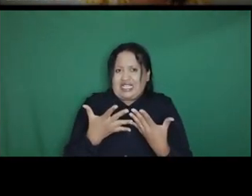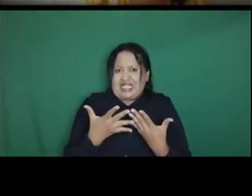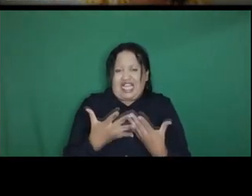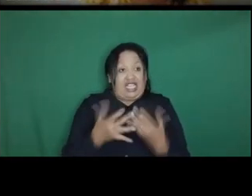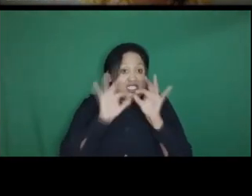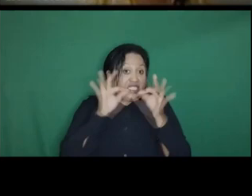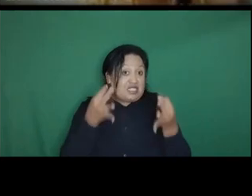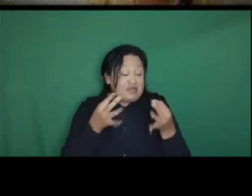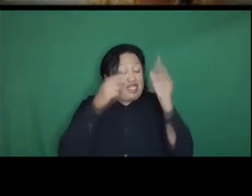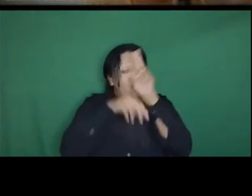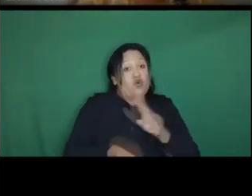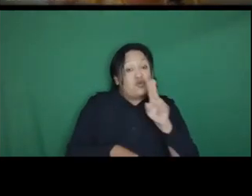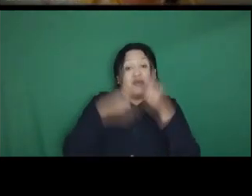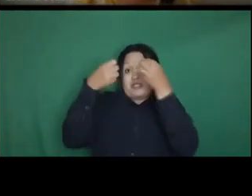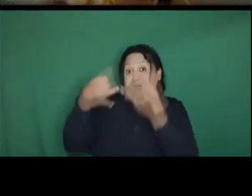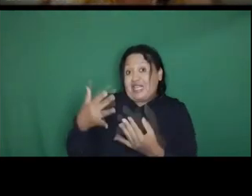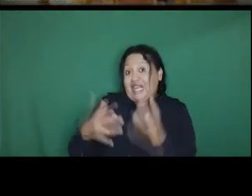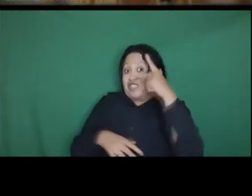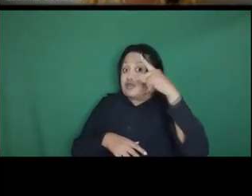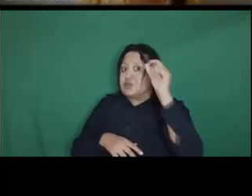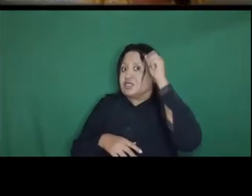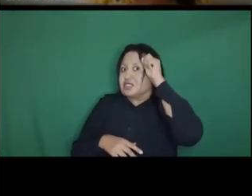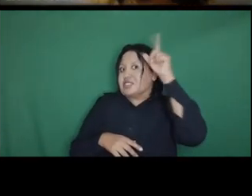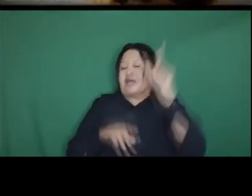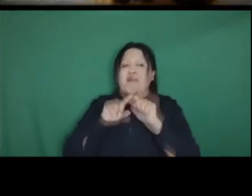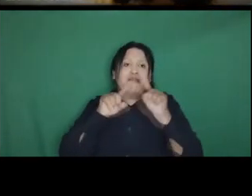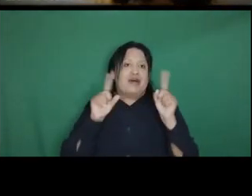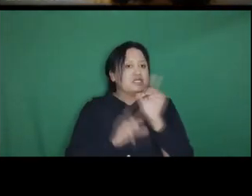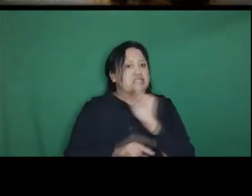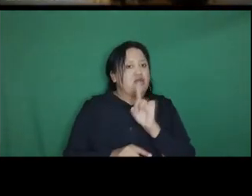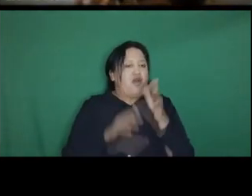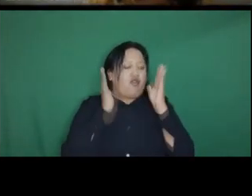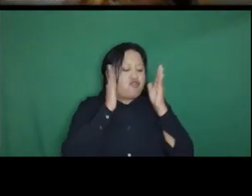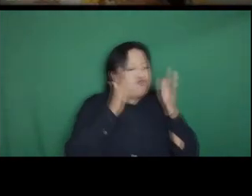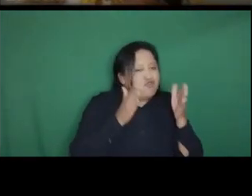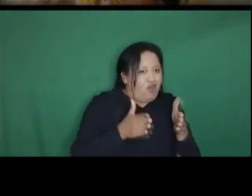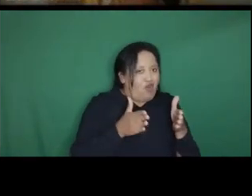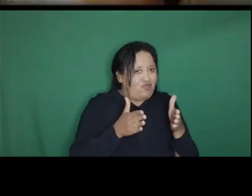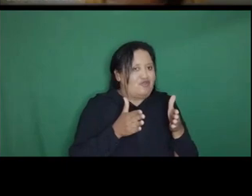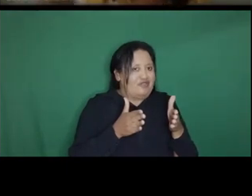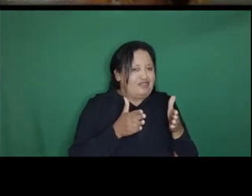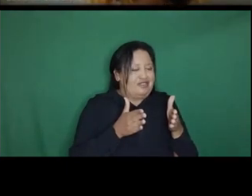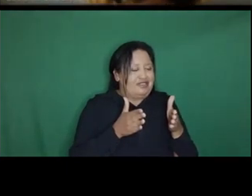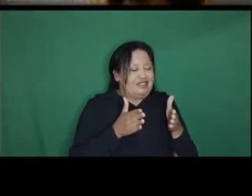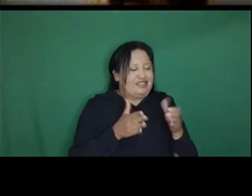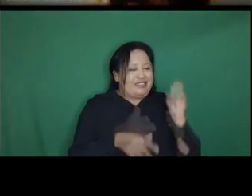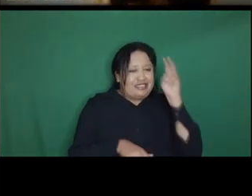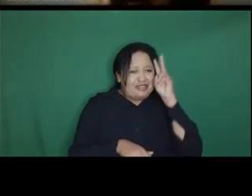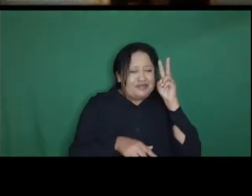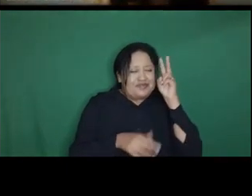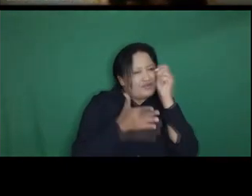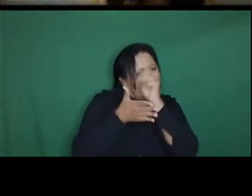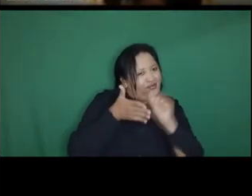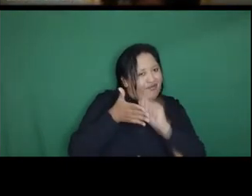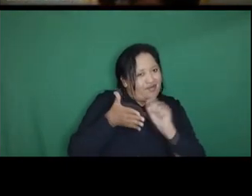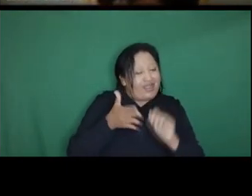abordar de forma direta ele usa para explicar as suas ideias mas não é o foco central de sua